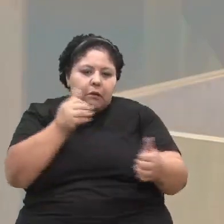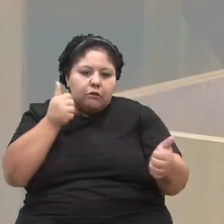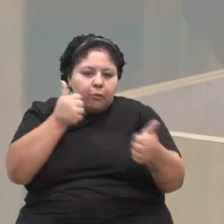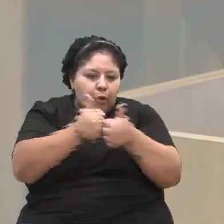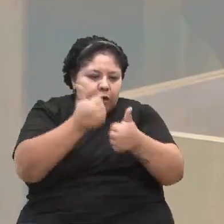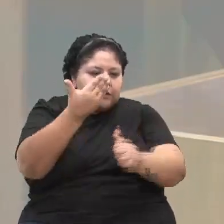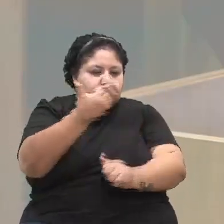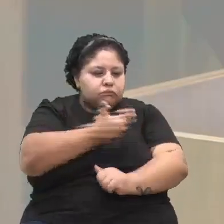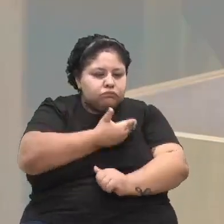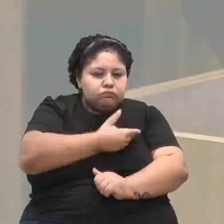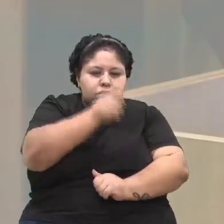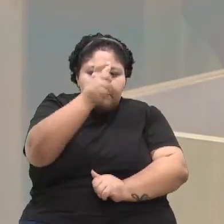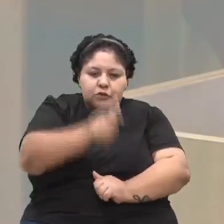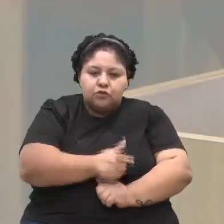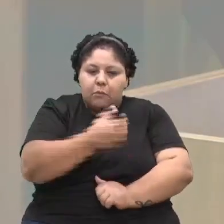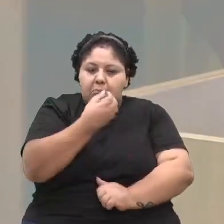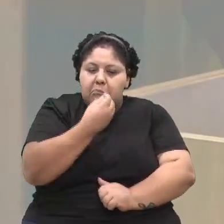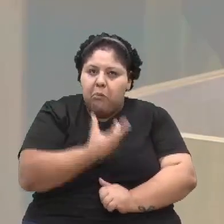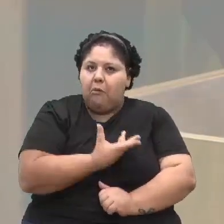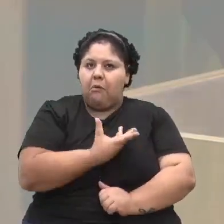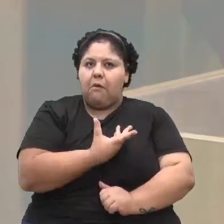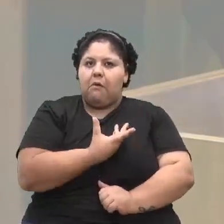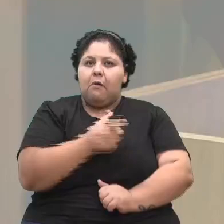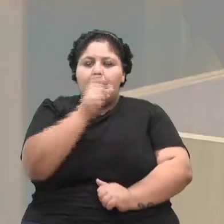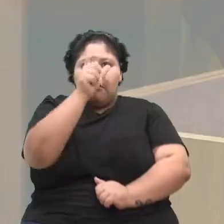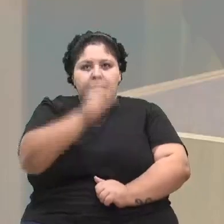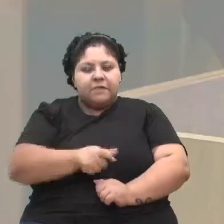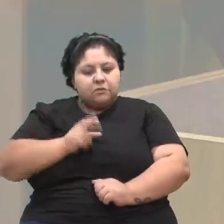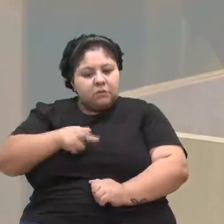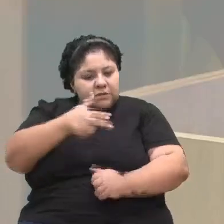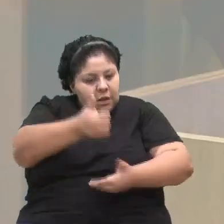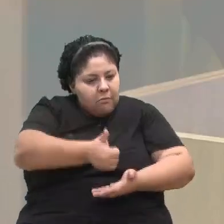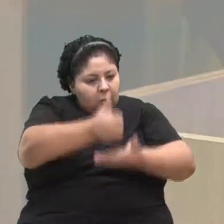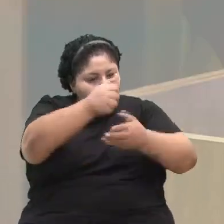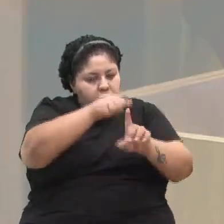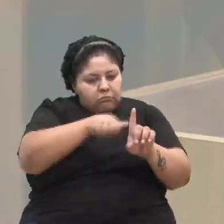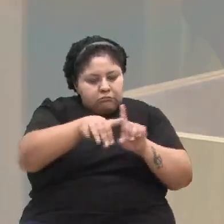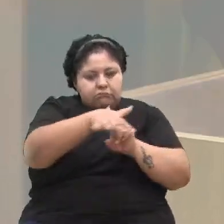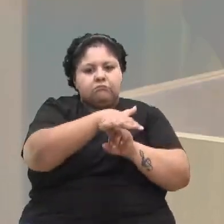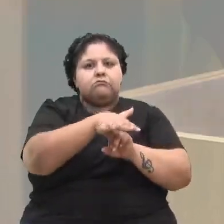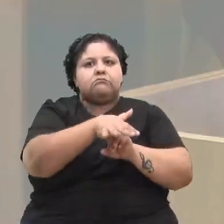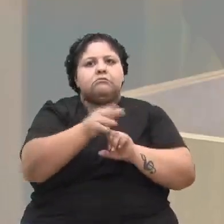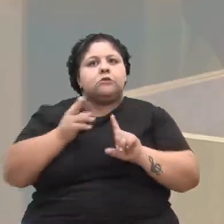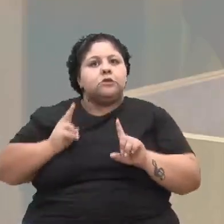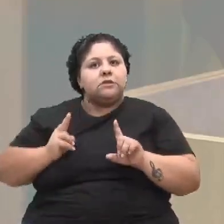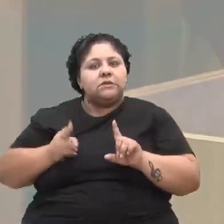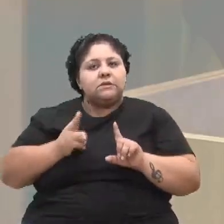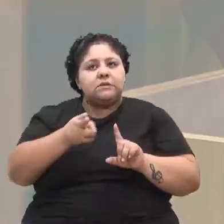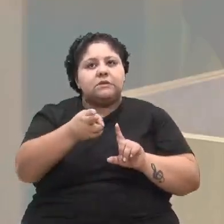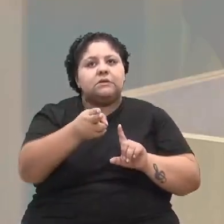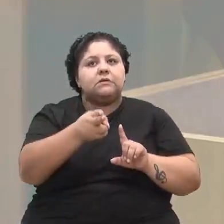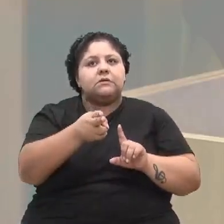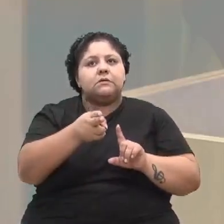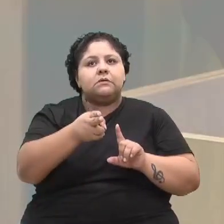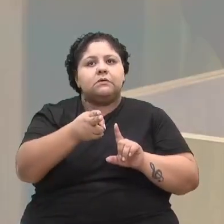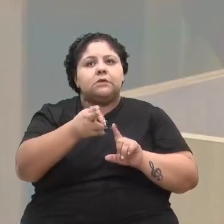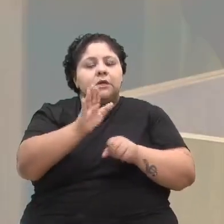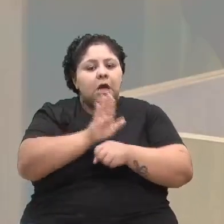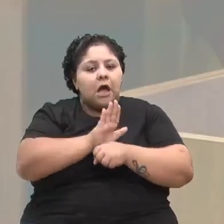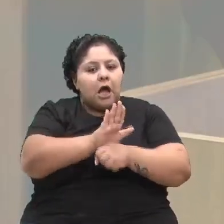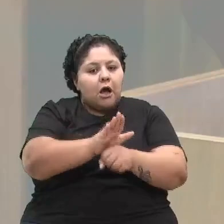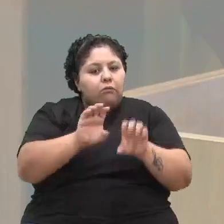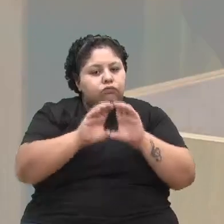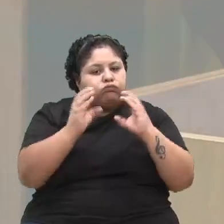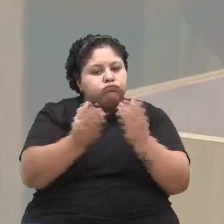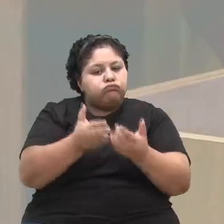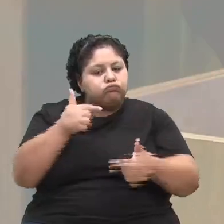amigos, uma pessoa de bem, uma pessoa que sempre colaborou com a sociedade, uma pessoa que sempre colaborou com a sua comunidade, que